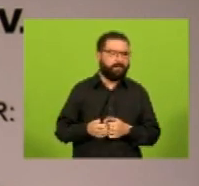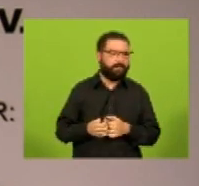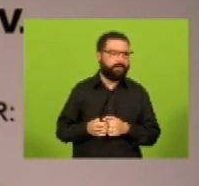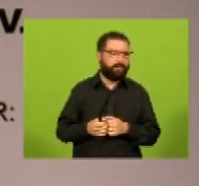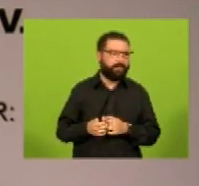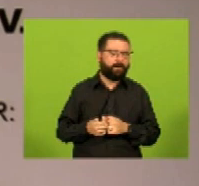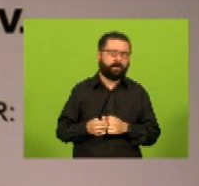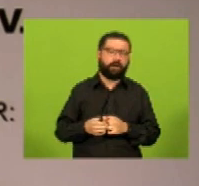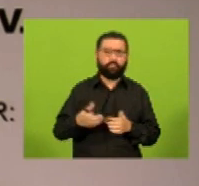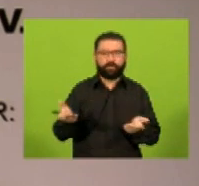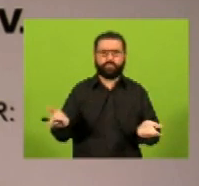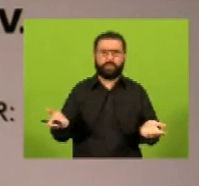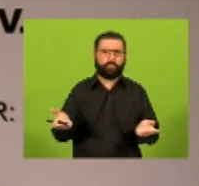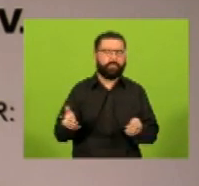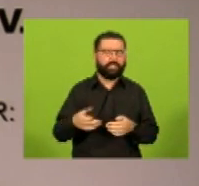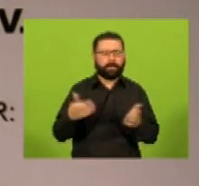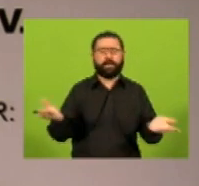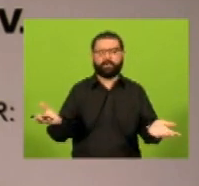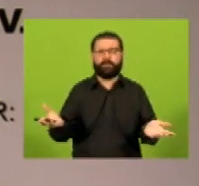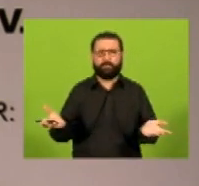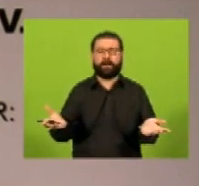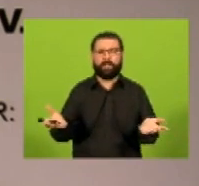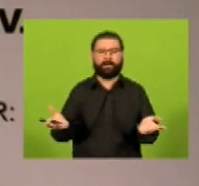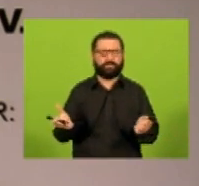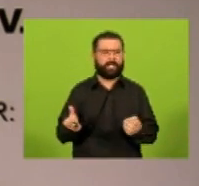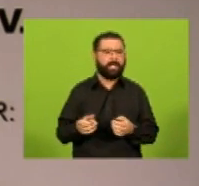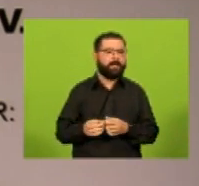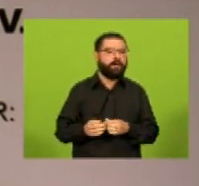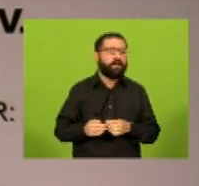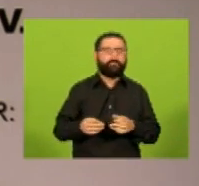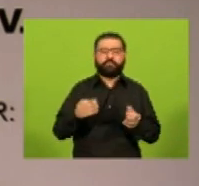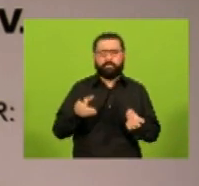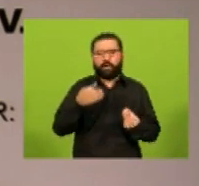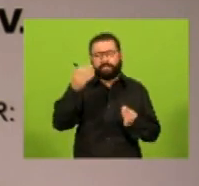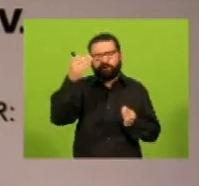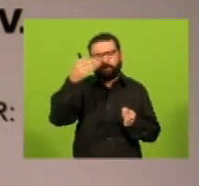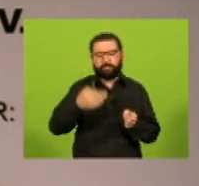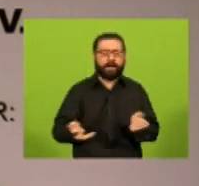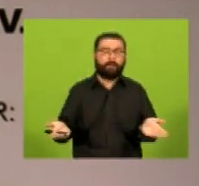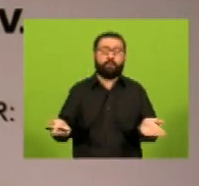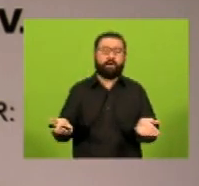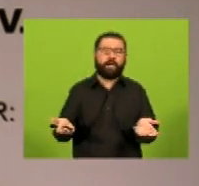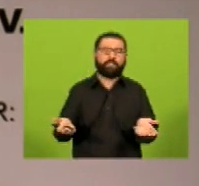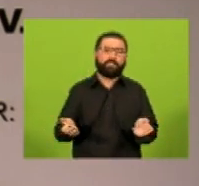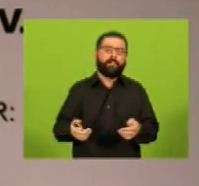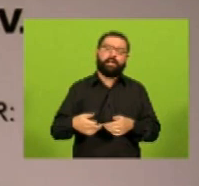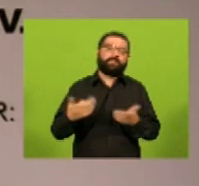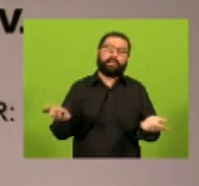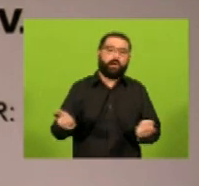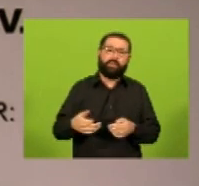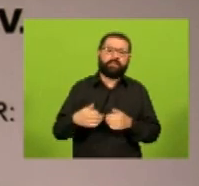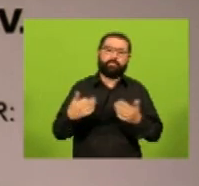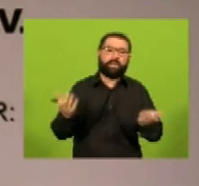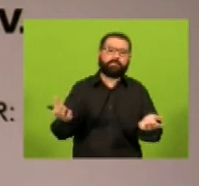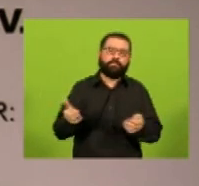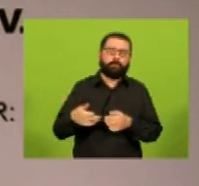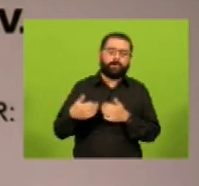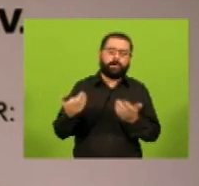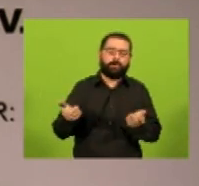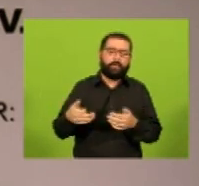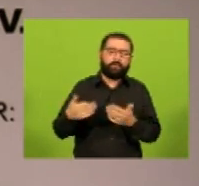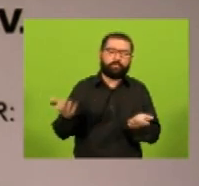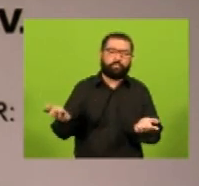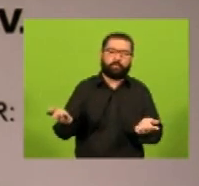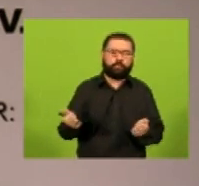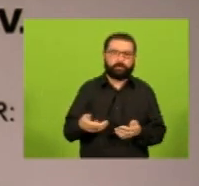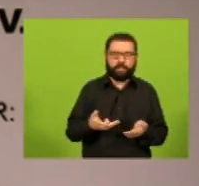tá? Alguns vão recomendar, depende do fabricante, tá? Mas o importante mesmo é com a água corrente. E se realmente mesmo com a